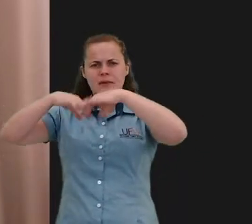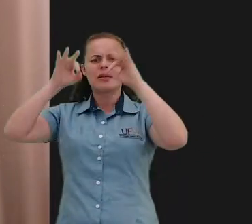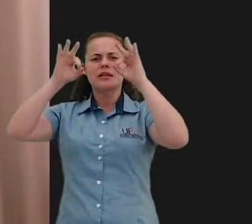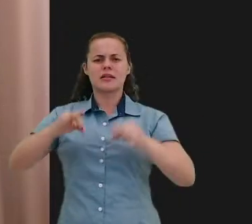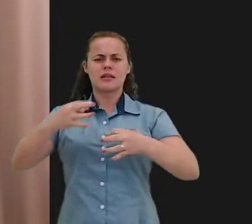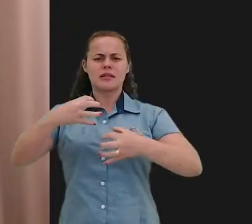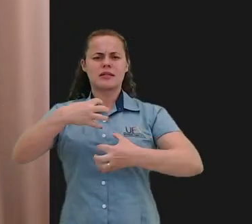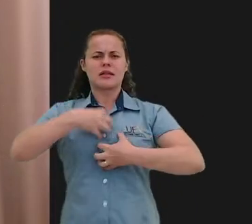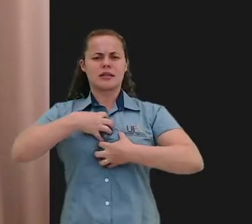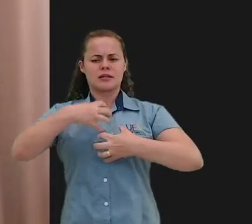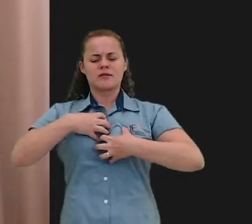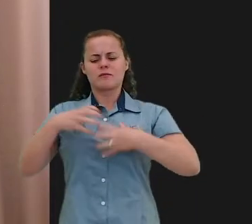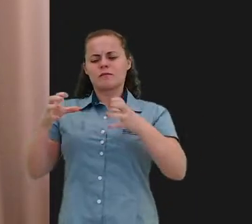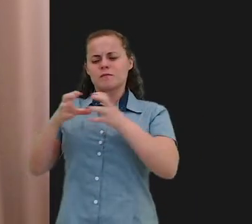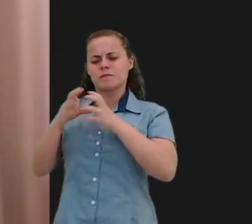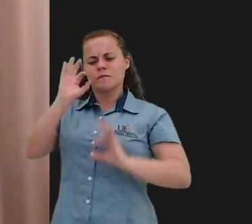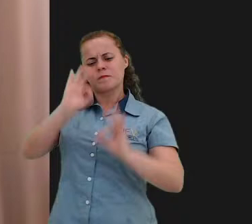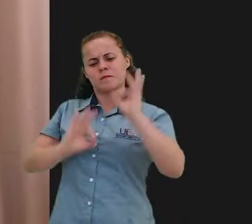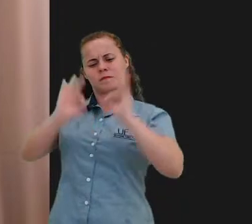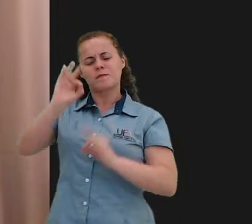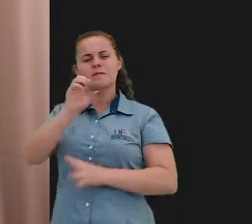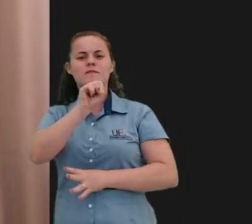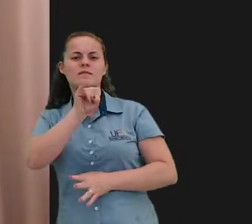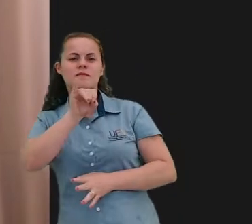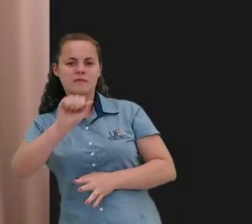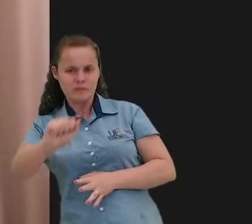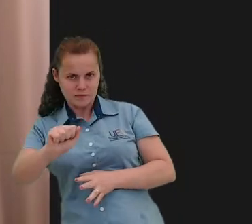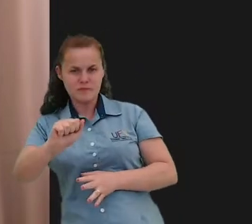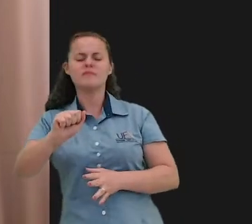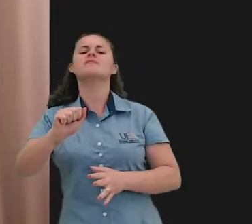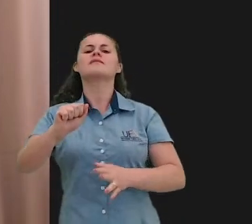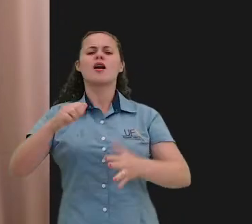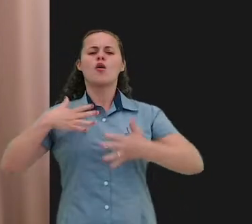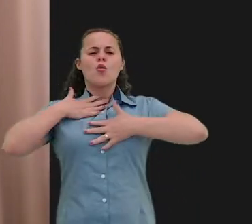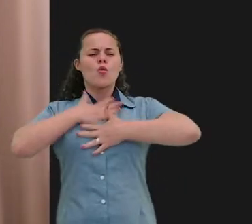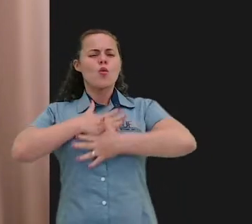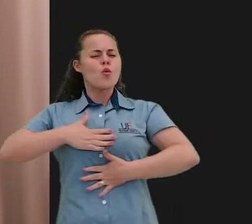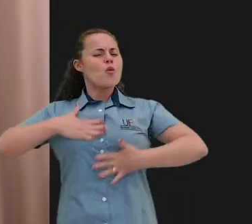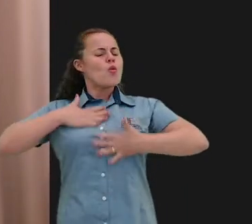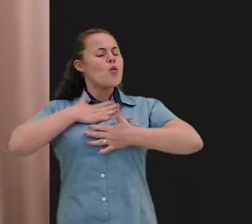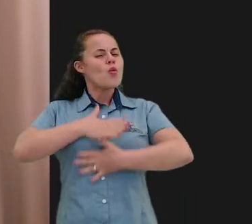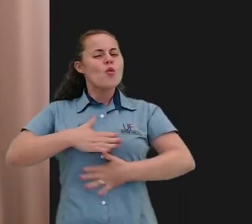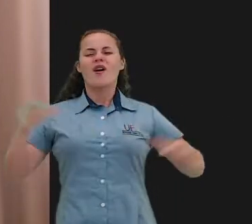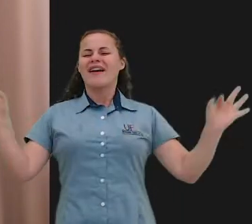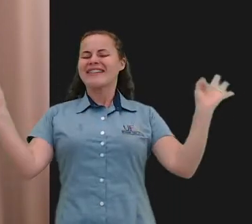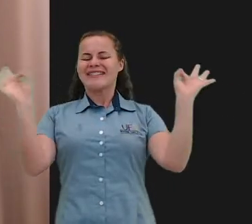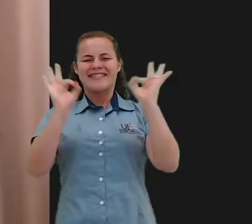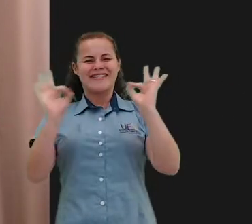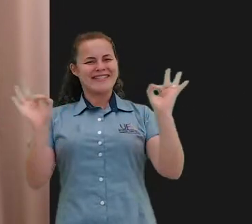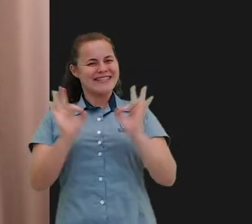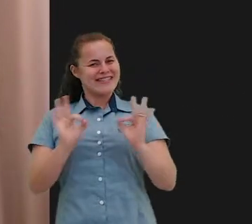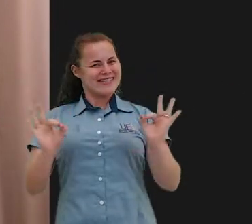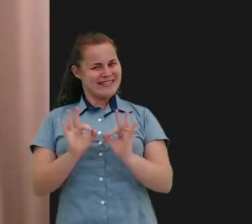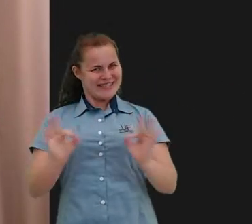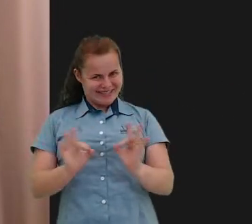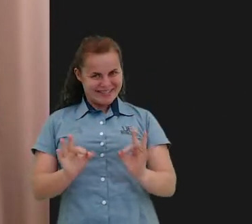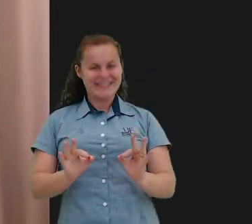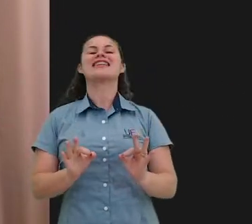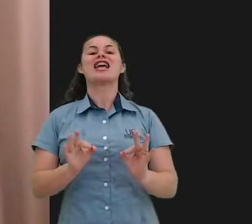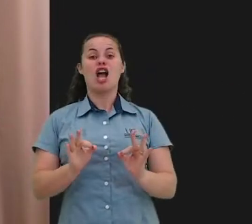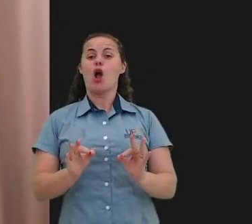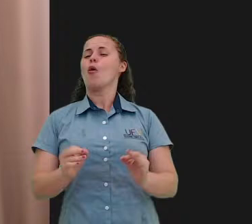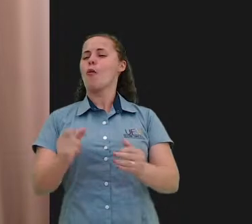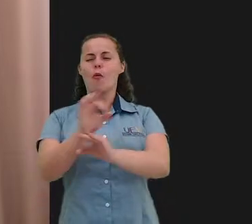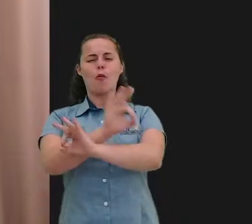a comissão organizadora do CIA. É com grande satisfação, felicidade e a sensação de dever cumprido